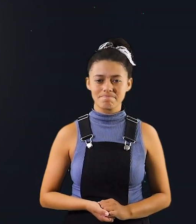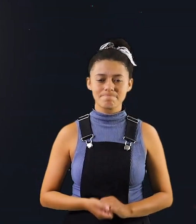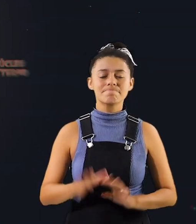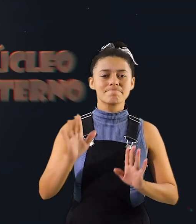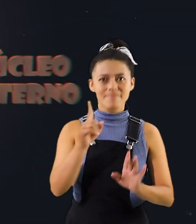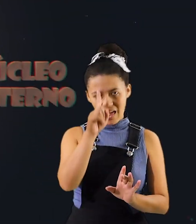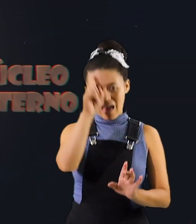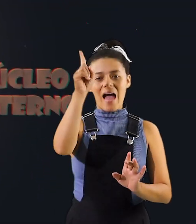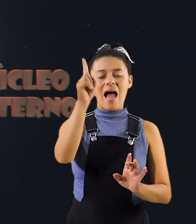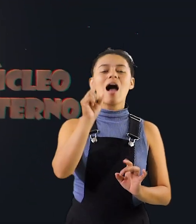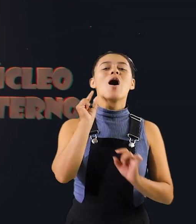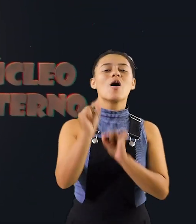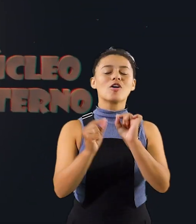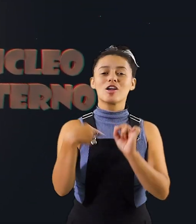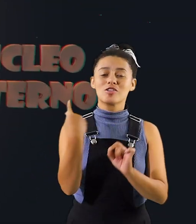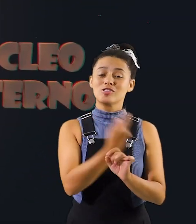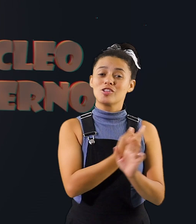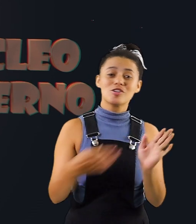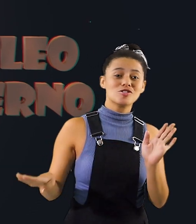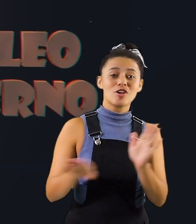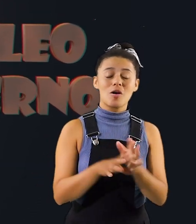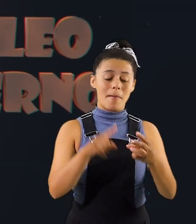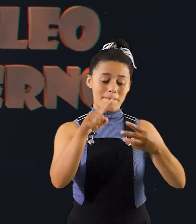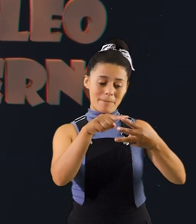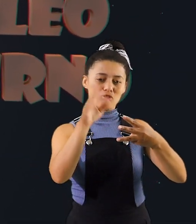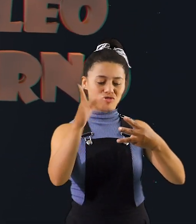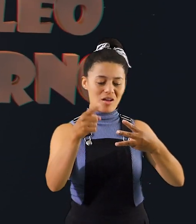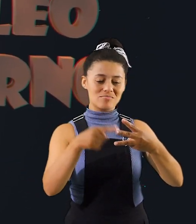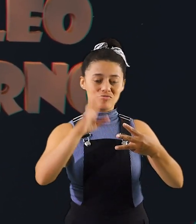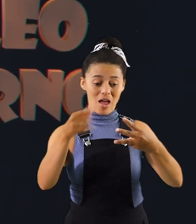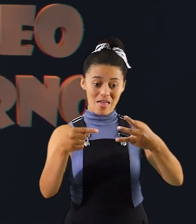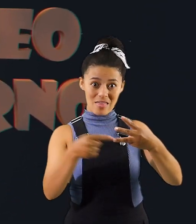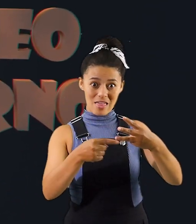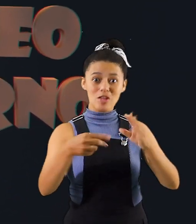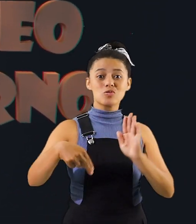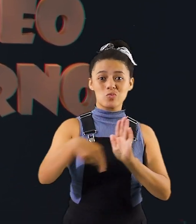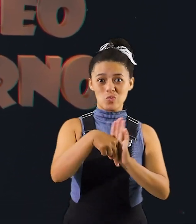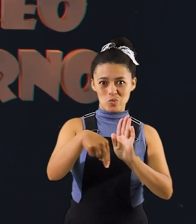Já sei! Estamos chegando na terceira camada, o núcleo.